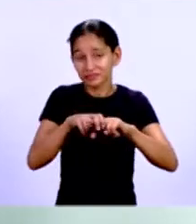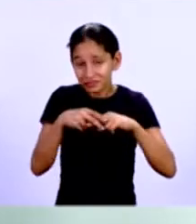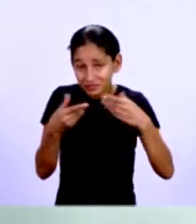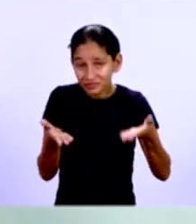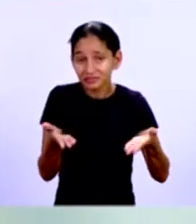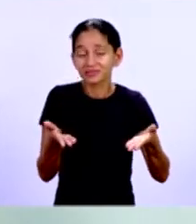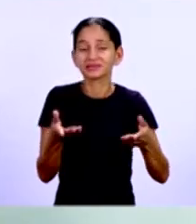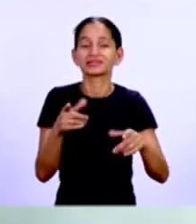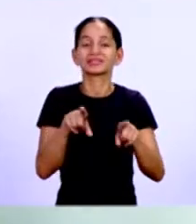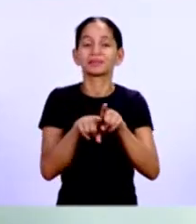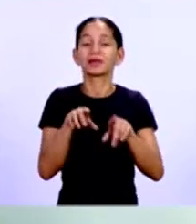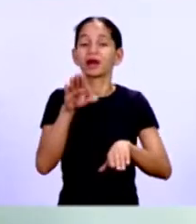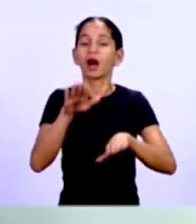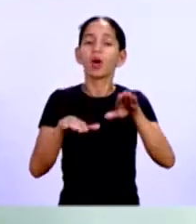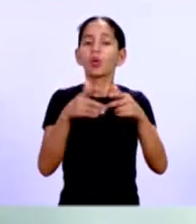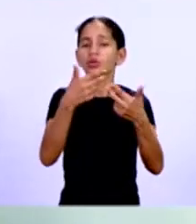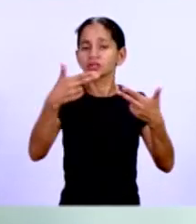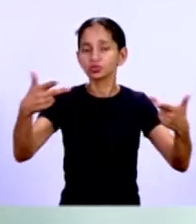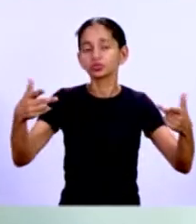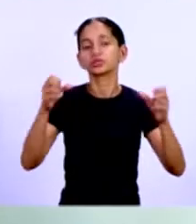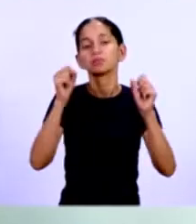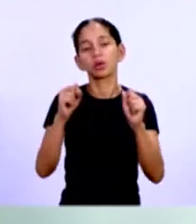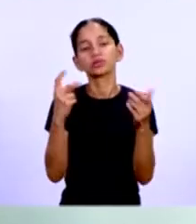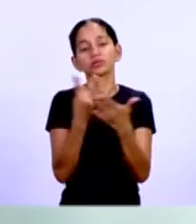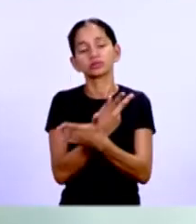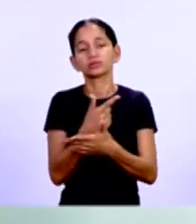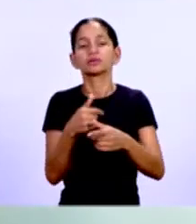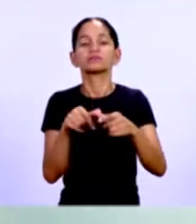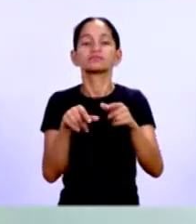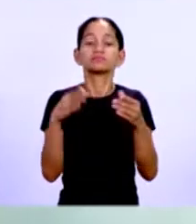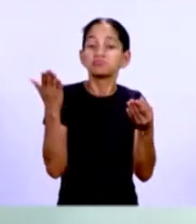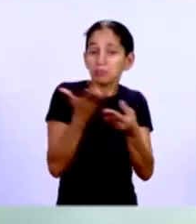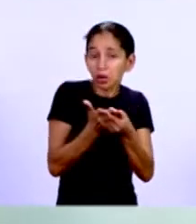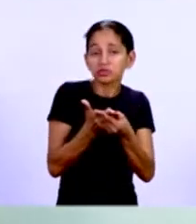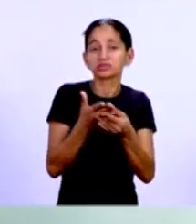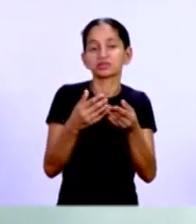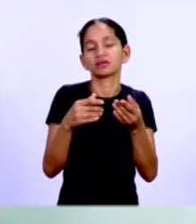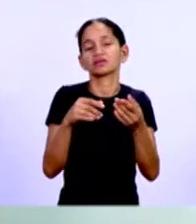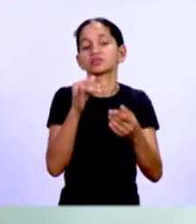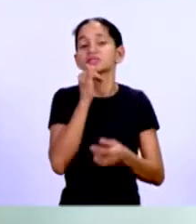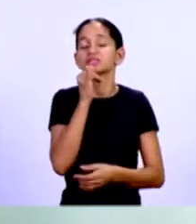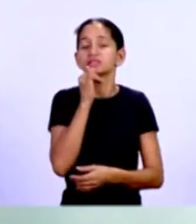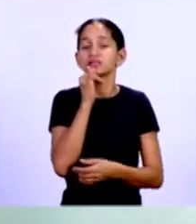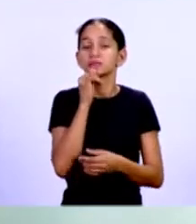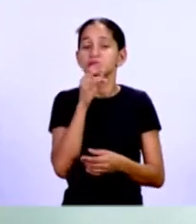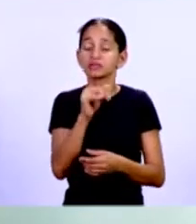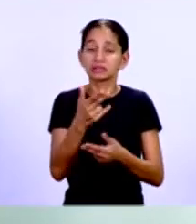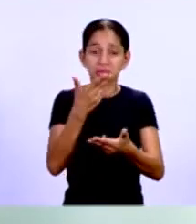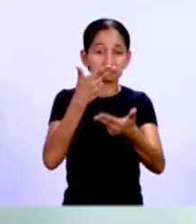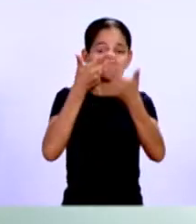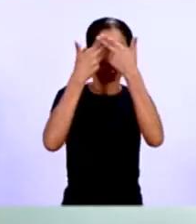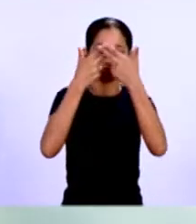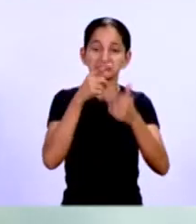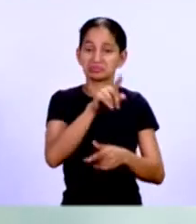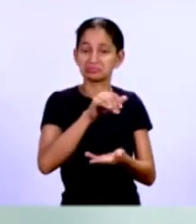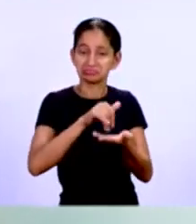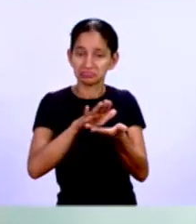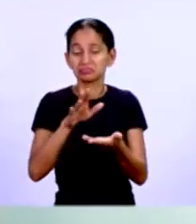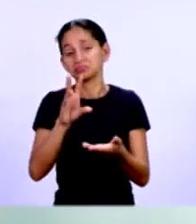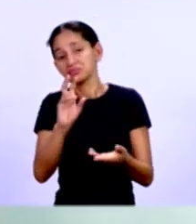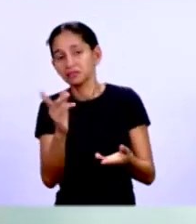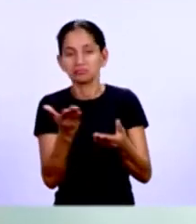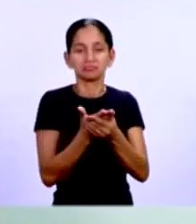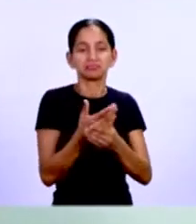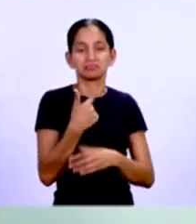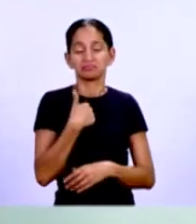do processo. Mas existem outras coisas que podem ser afetadas, por exemplo, processo legal, nesse exemplo de seus funcionários te processarem, ou a